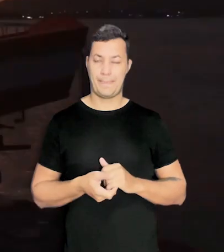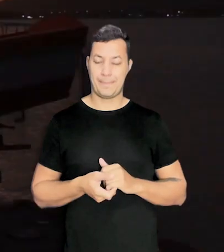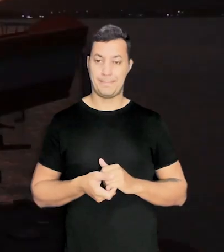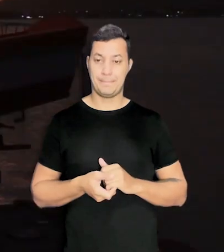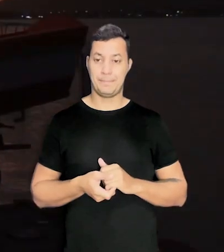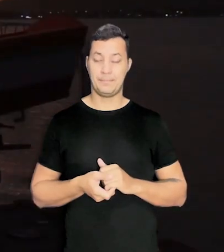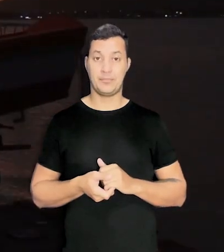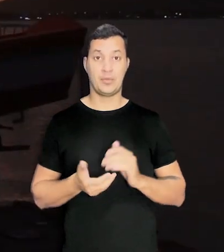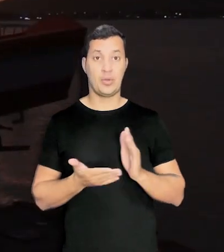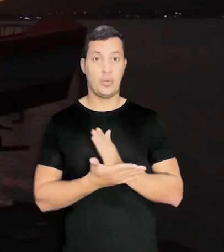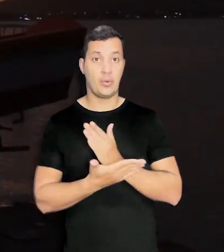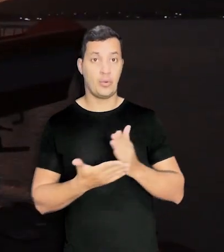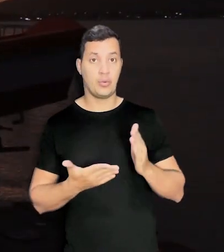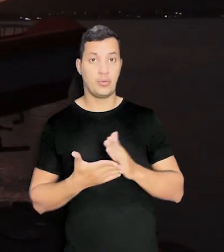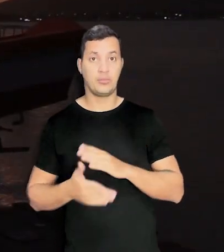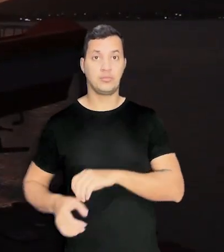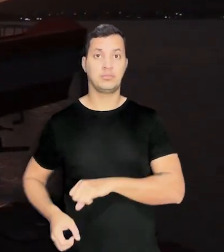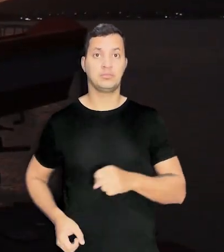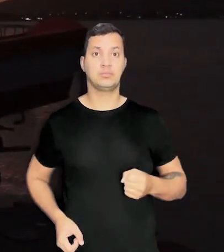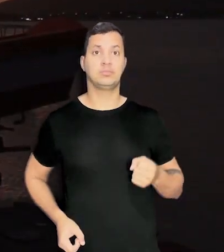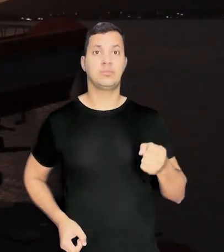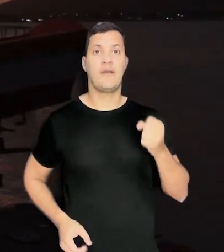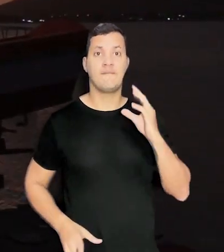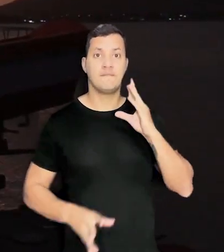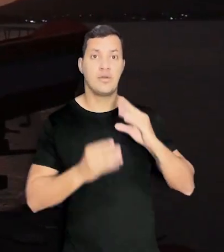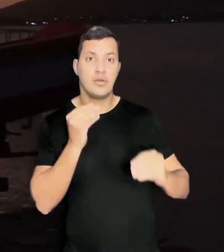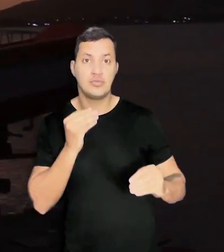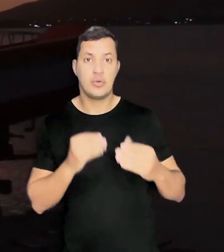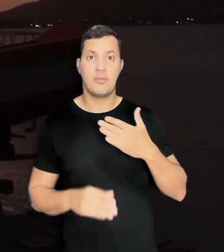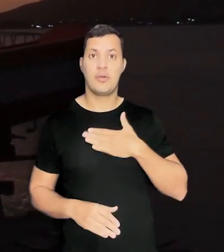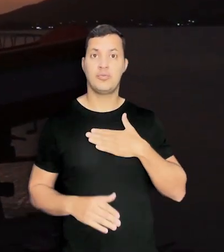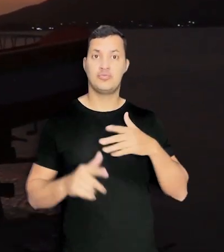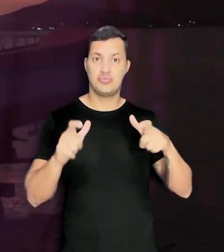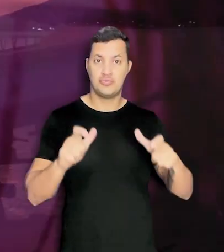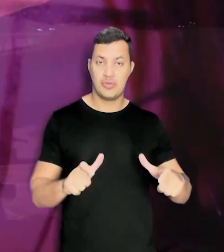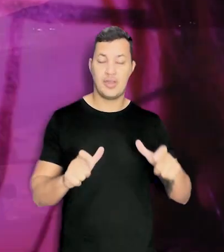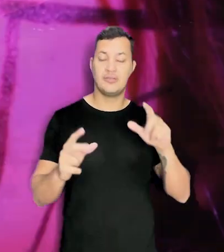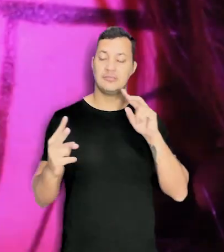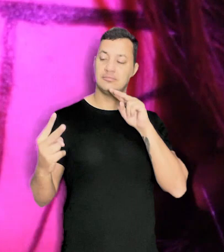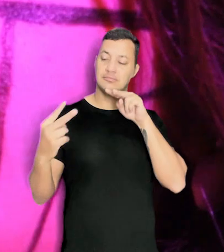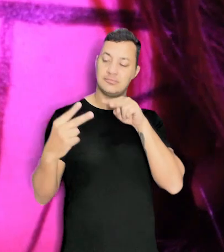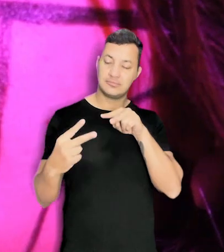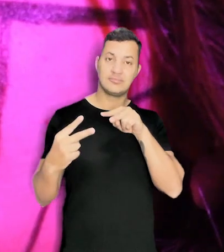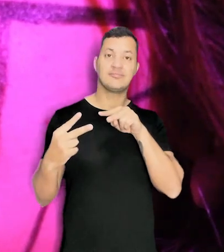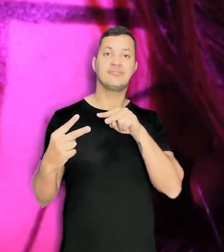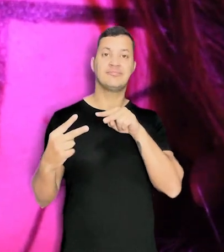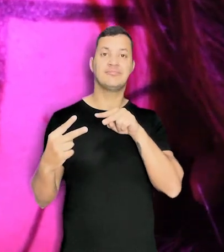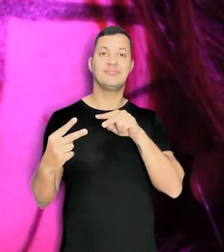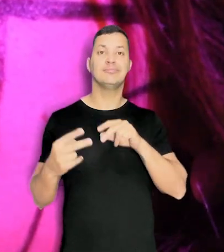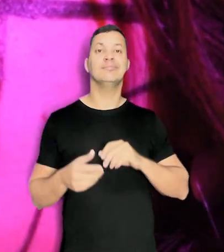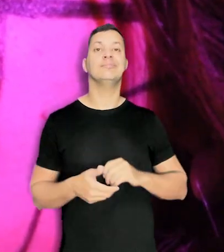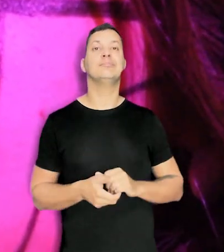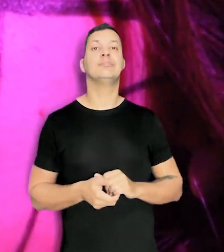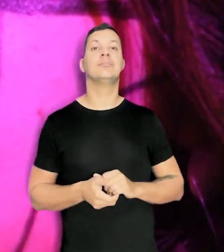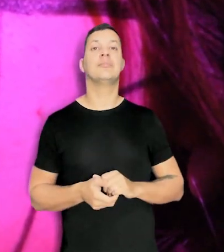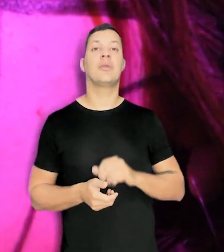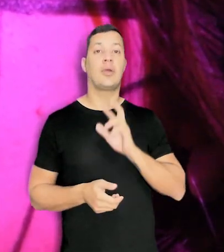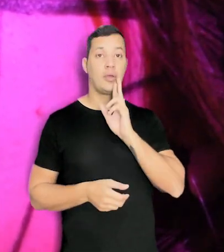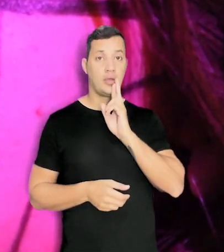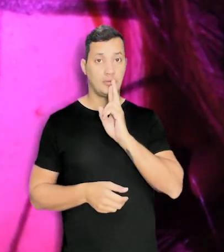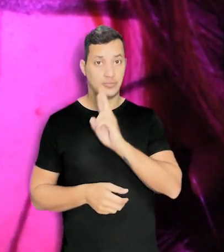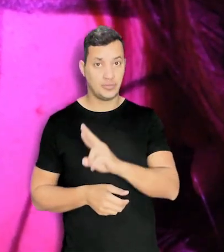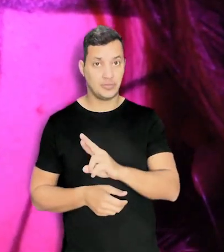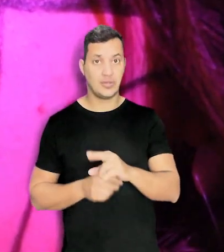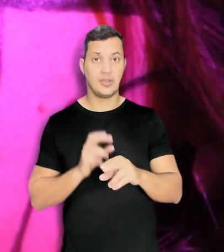Se algum dos guerreiros não foge a meus passos, teus olhos são garços. Responde